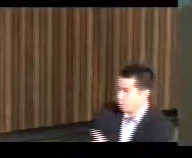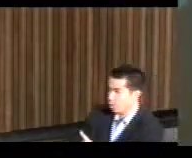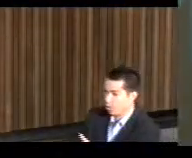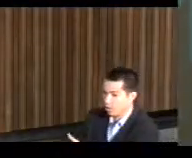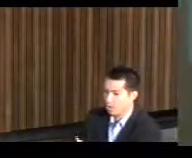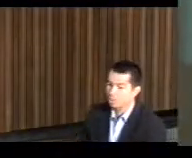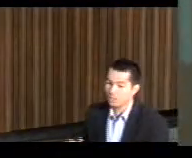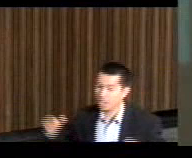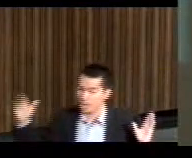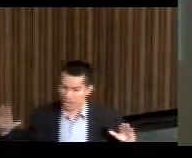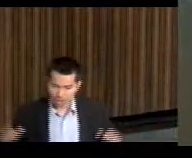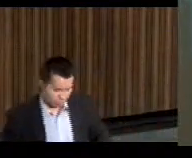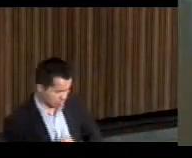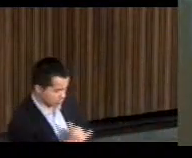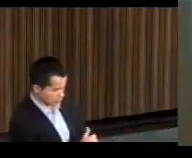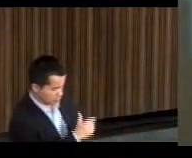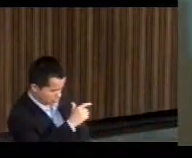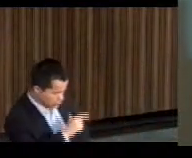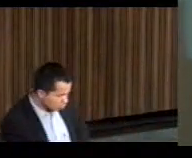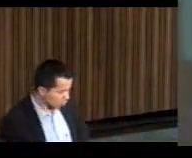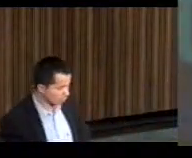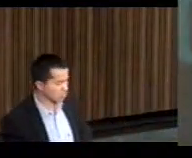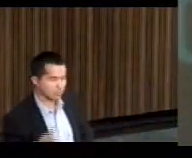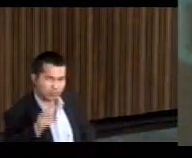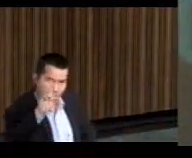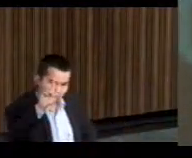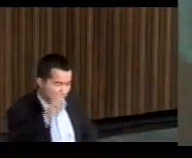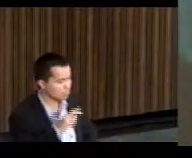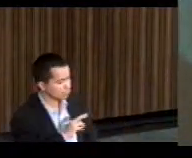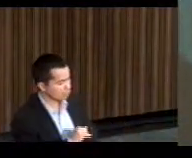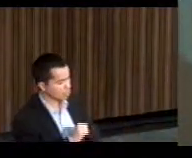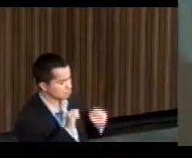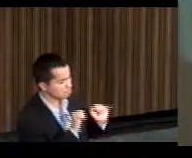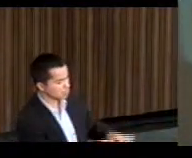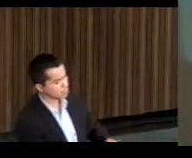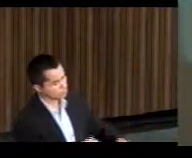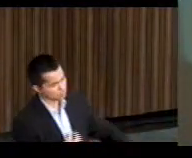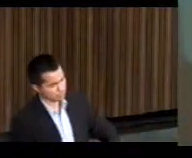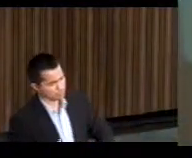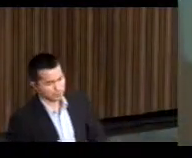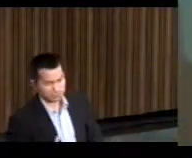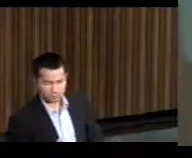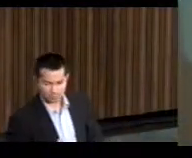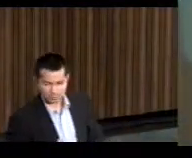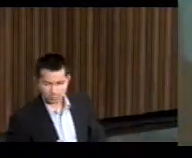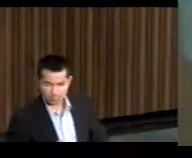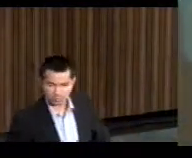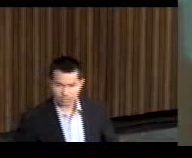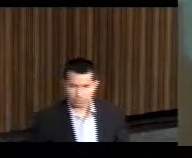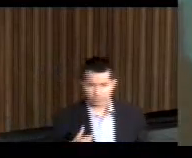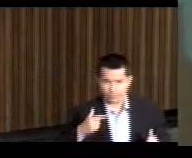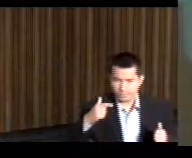uma luta, uma aflição, uma angústia, um problema, demorado,